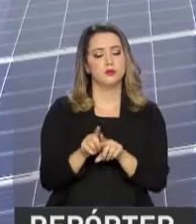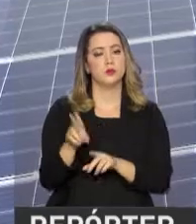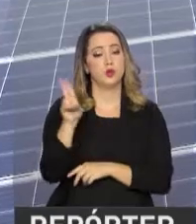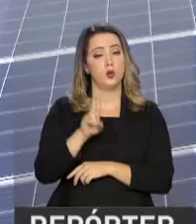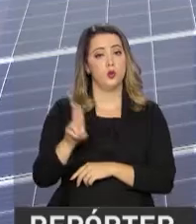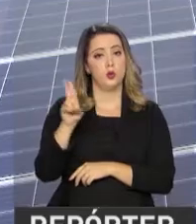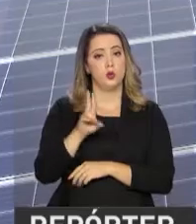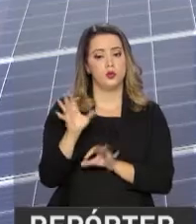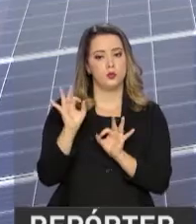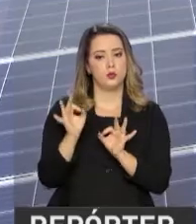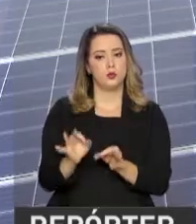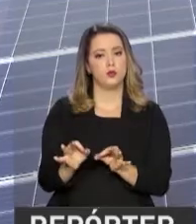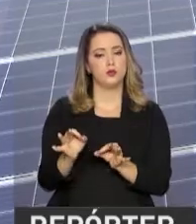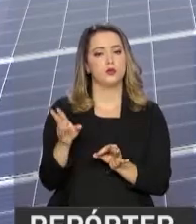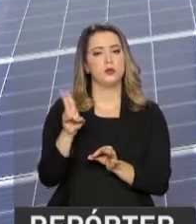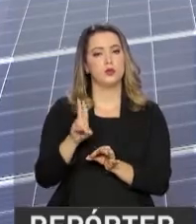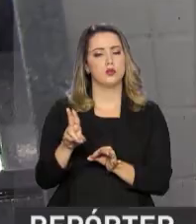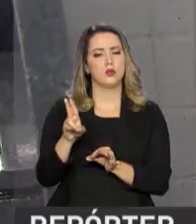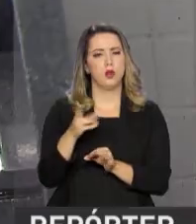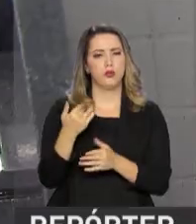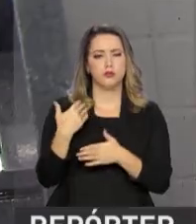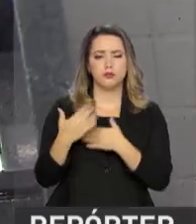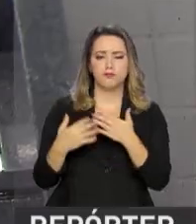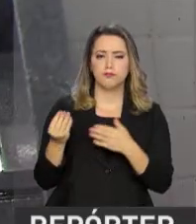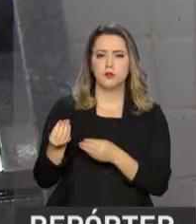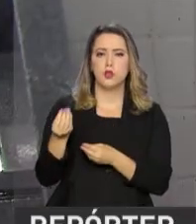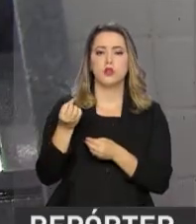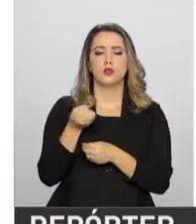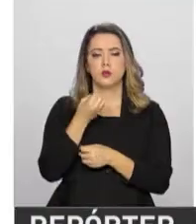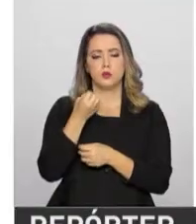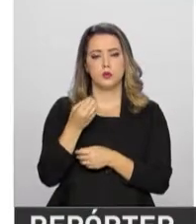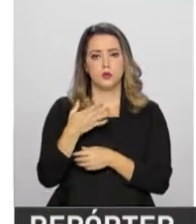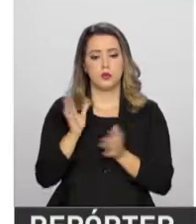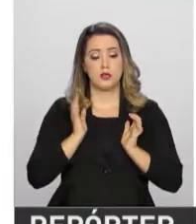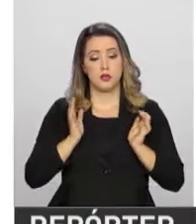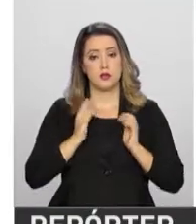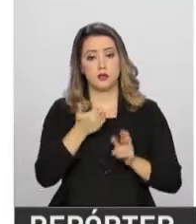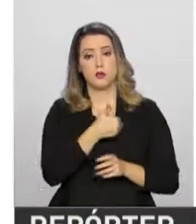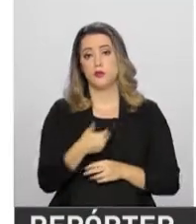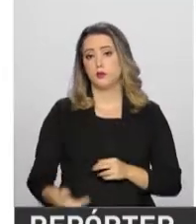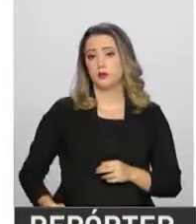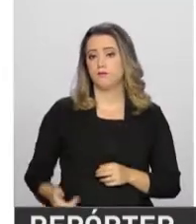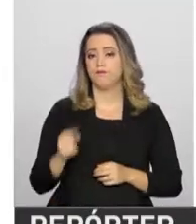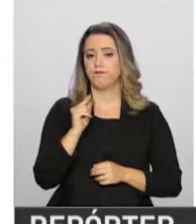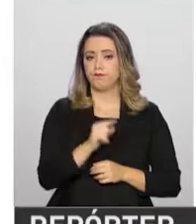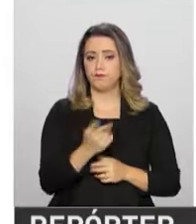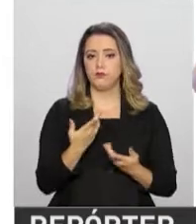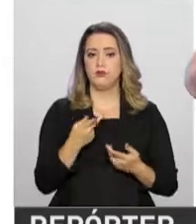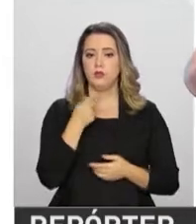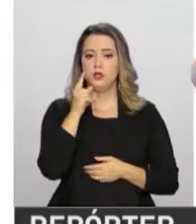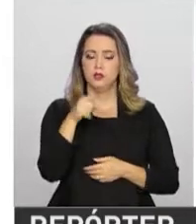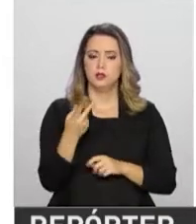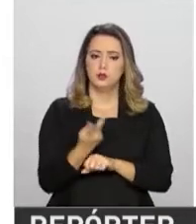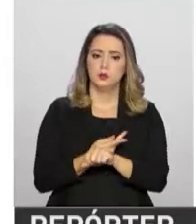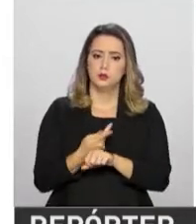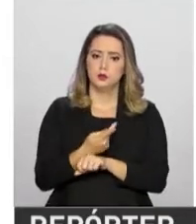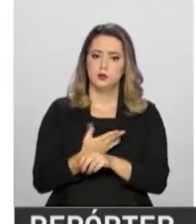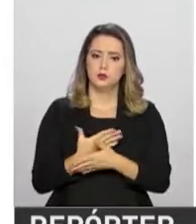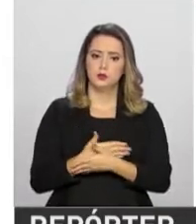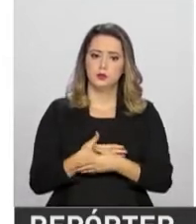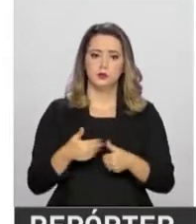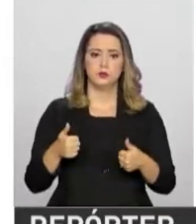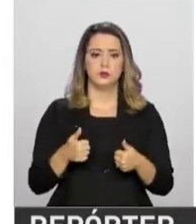uso racional dos recursos naturais e bens públicos segundo o superintendente as medidas buscaram melhorar